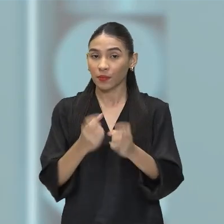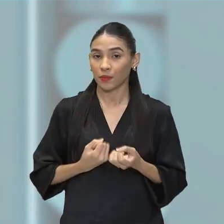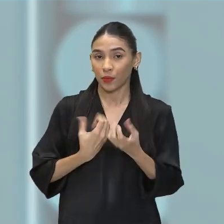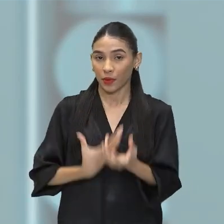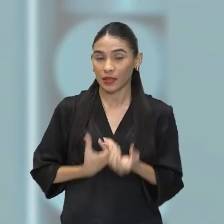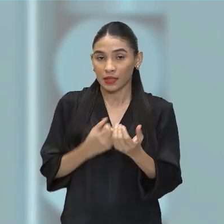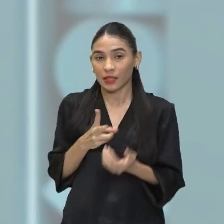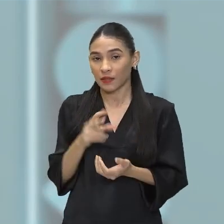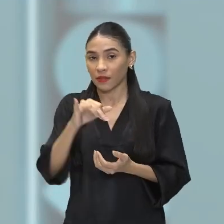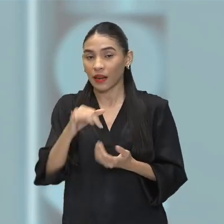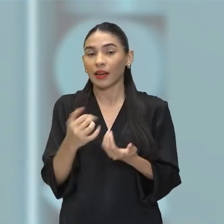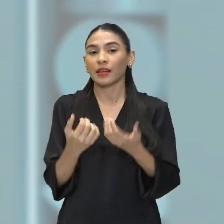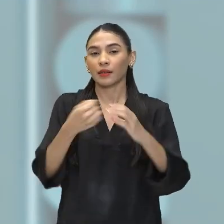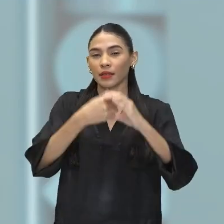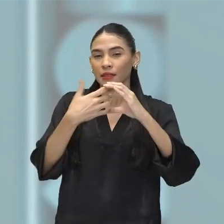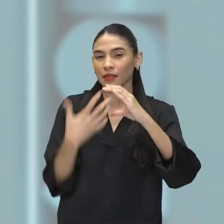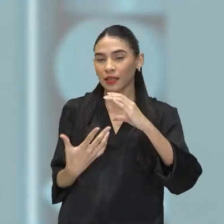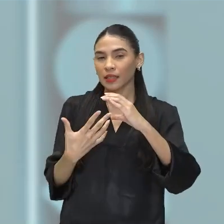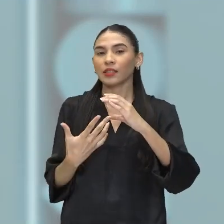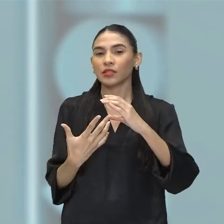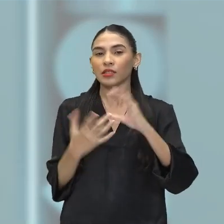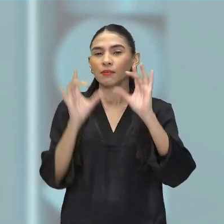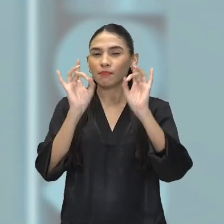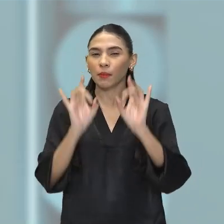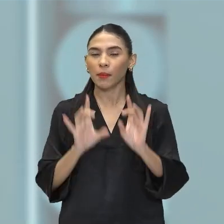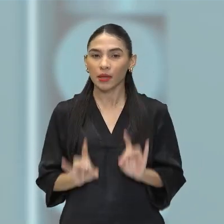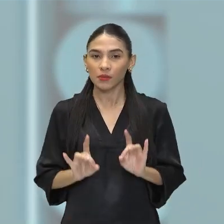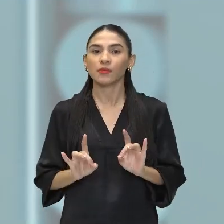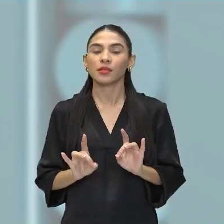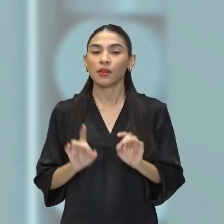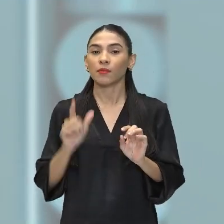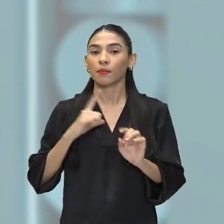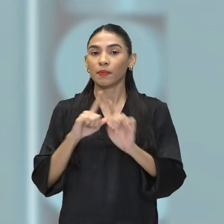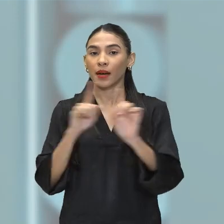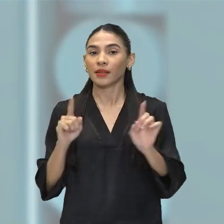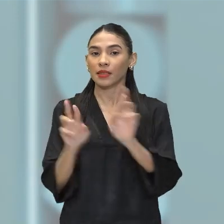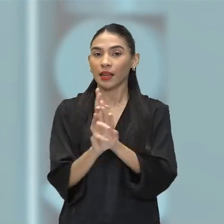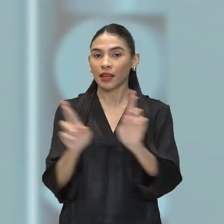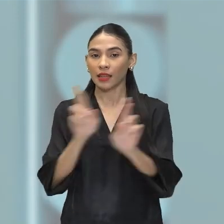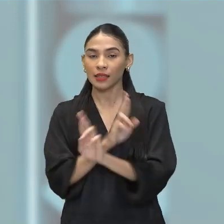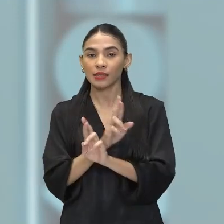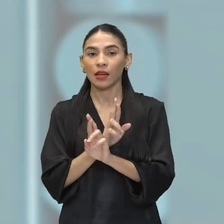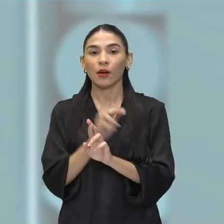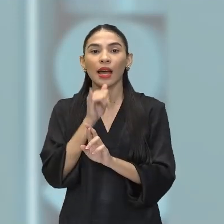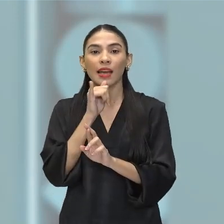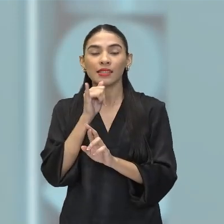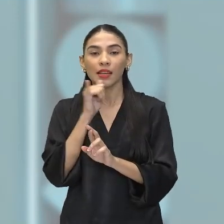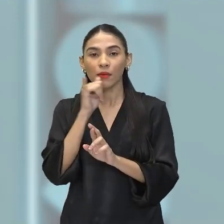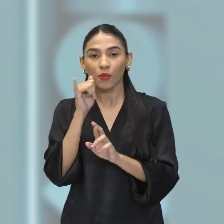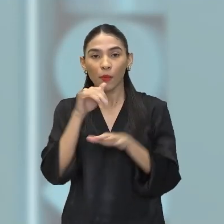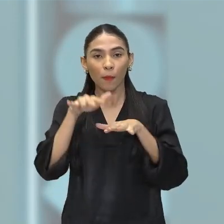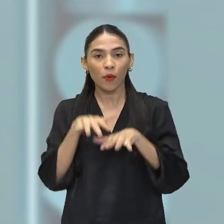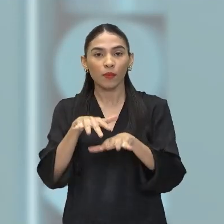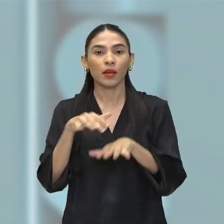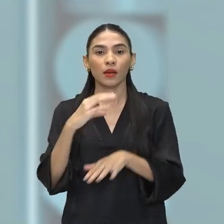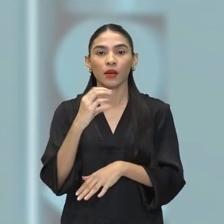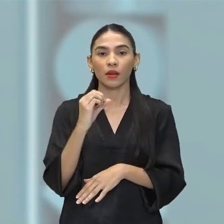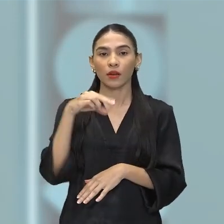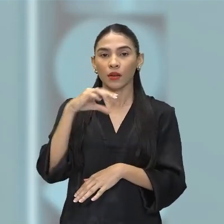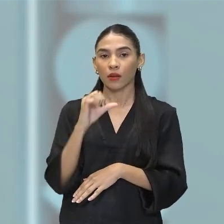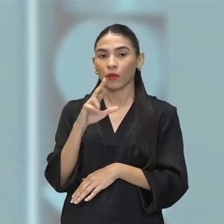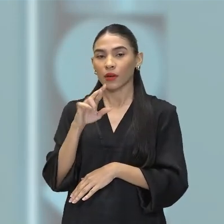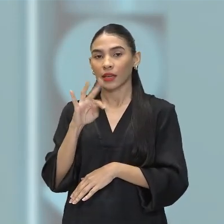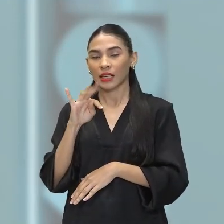traz aspectos de uma inventividade muito grande relacionada ao movimento concretista, ao movimento que vai